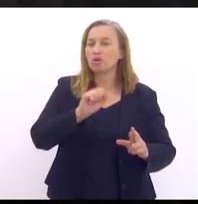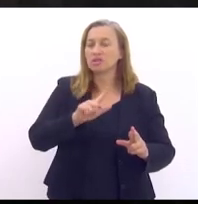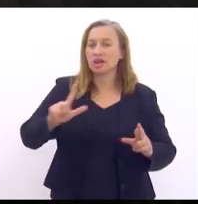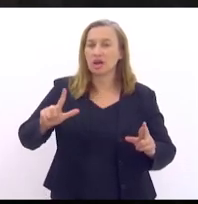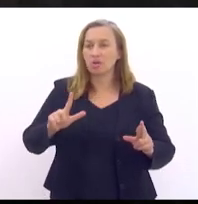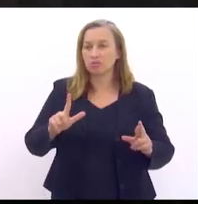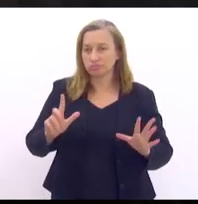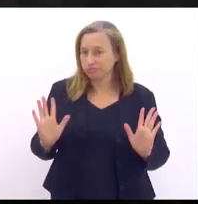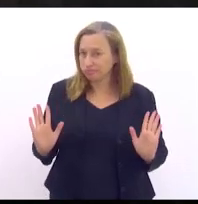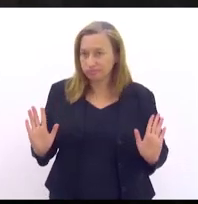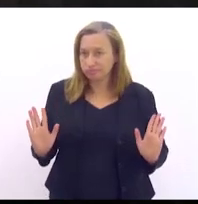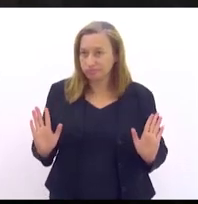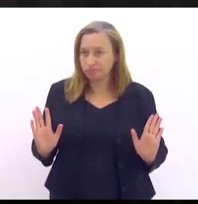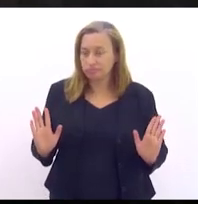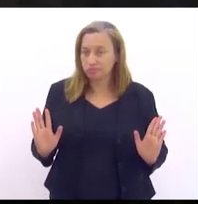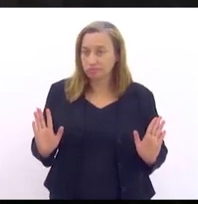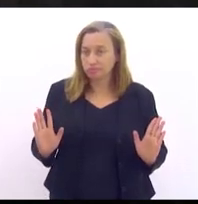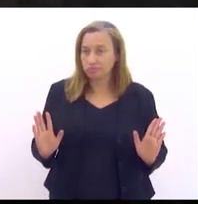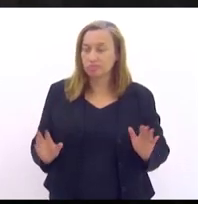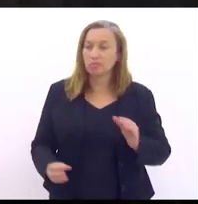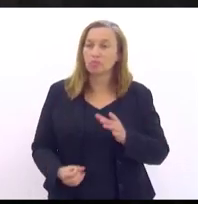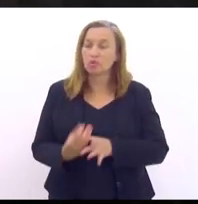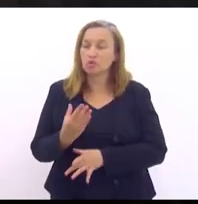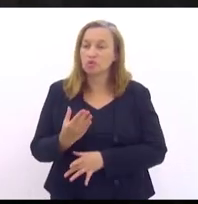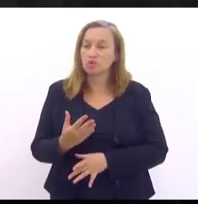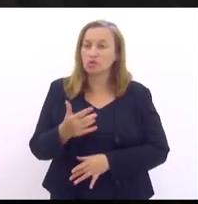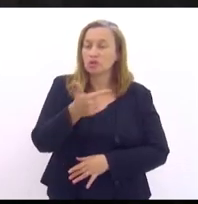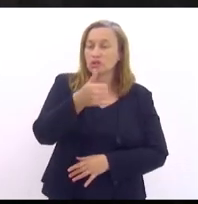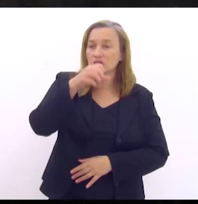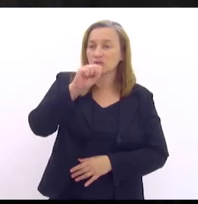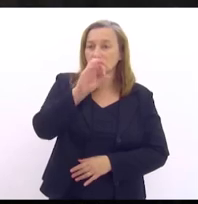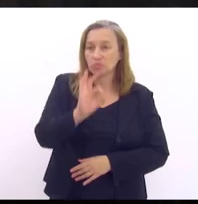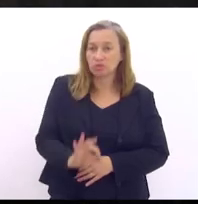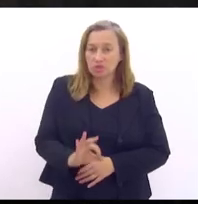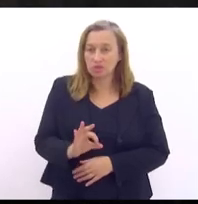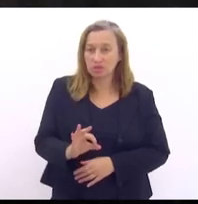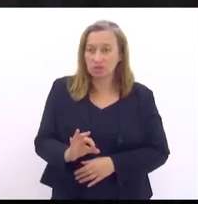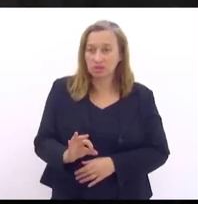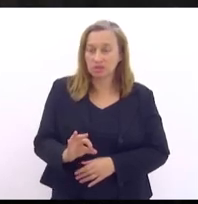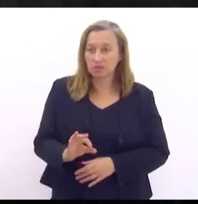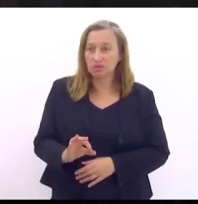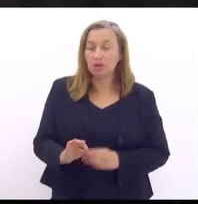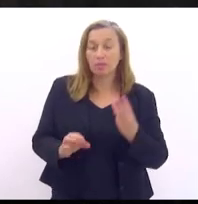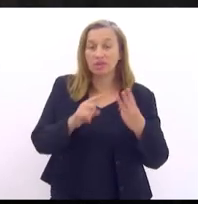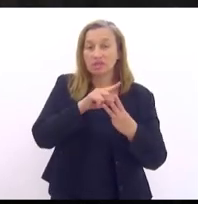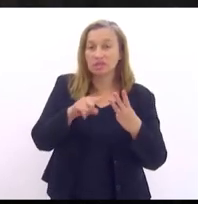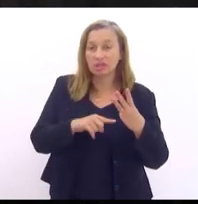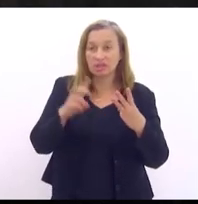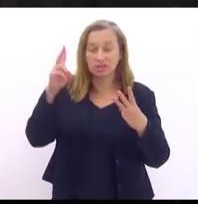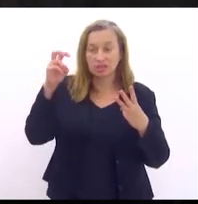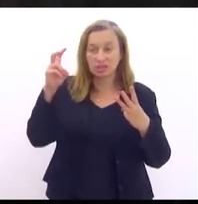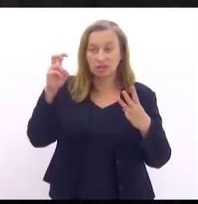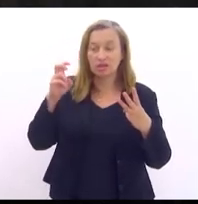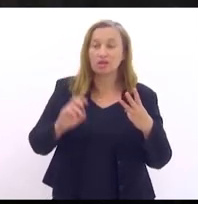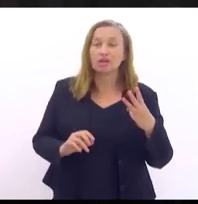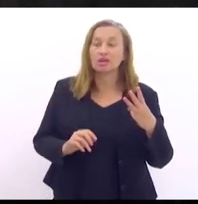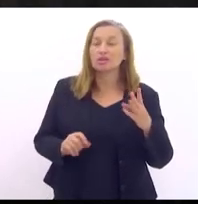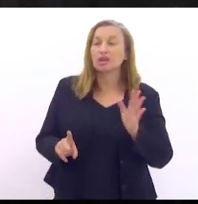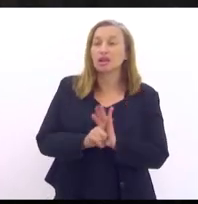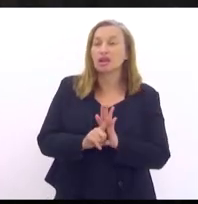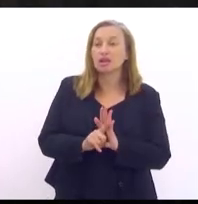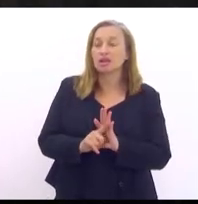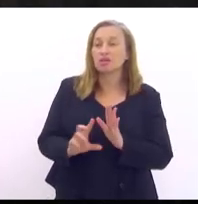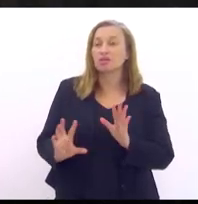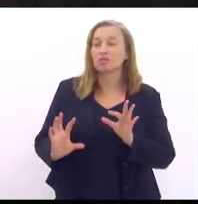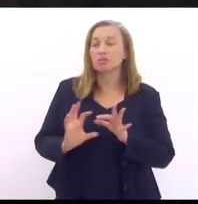reproduziu as alíquotas de 18% para esses três tópicos das leis complementares